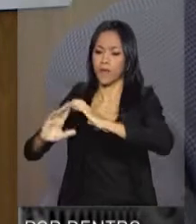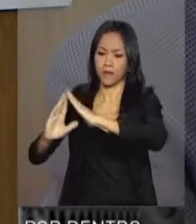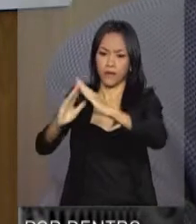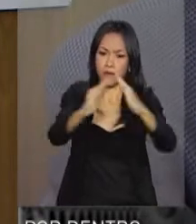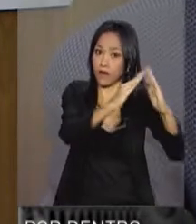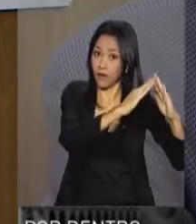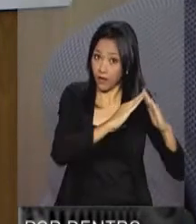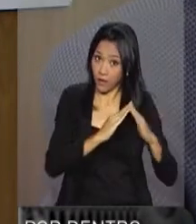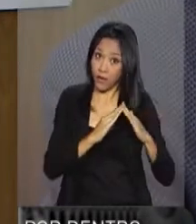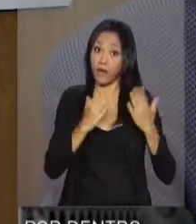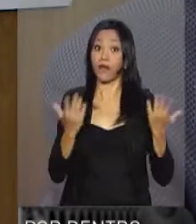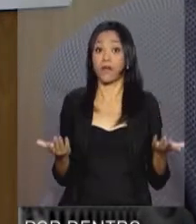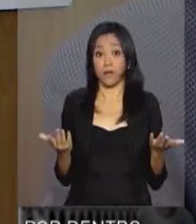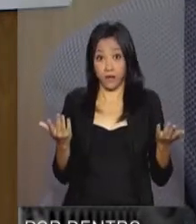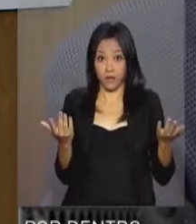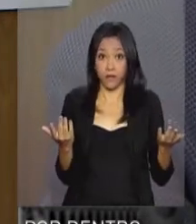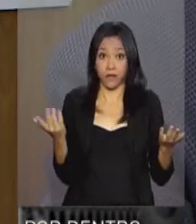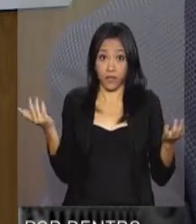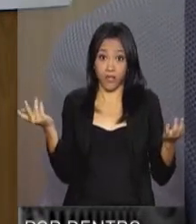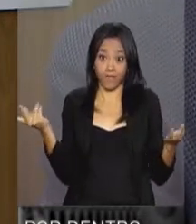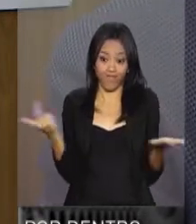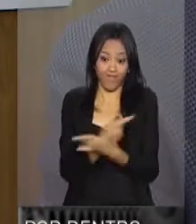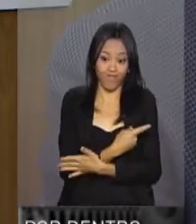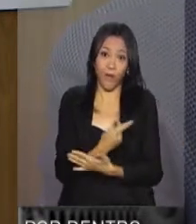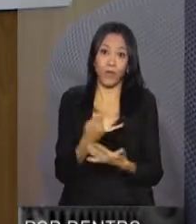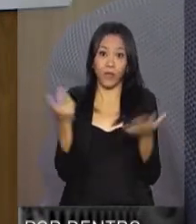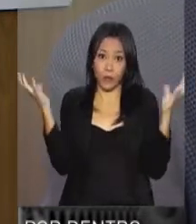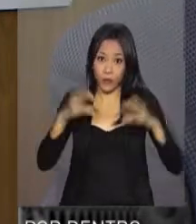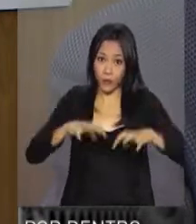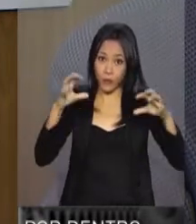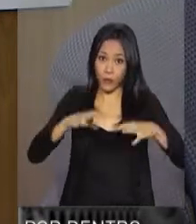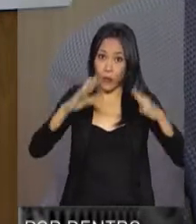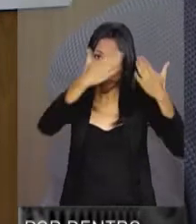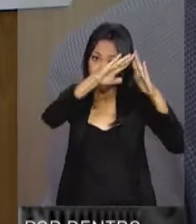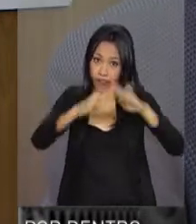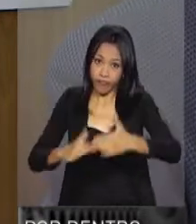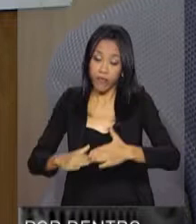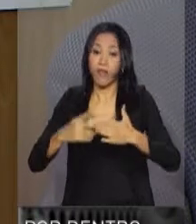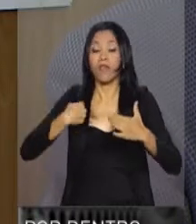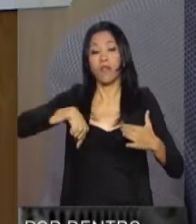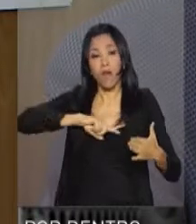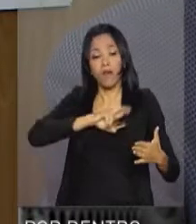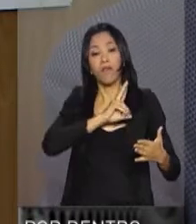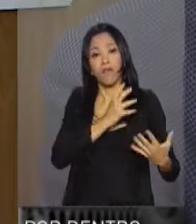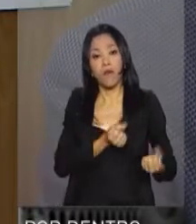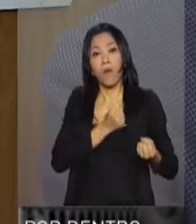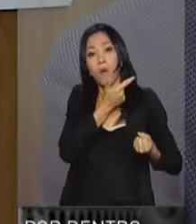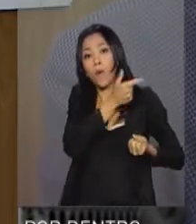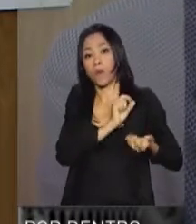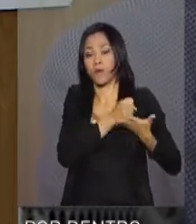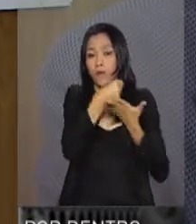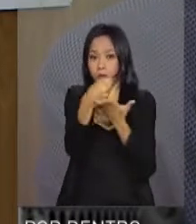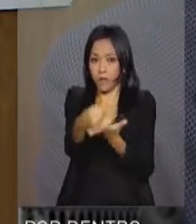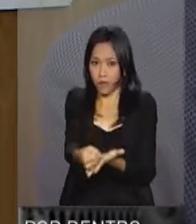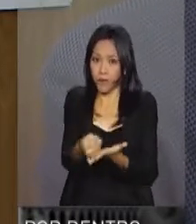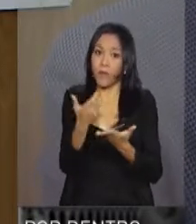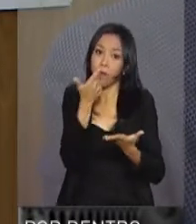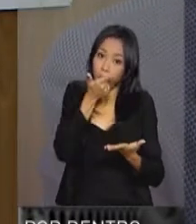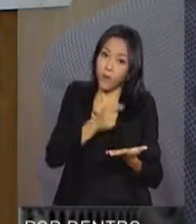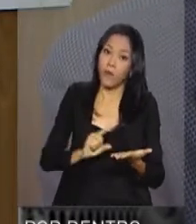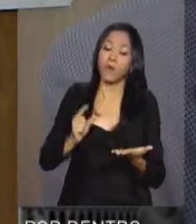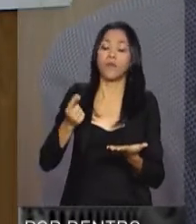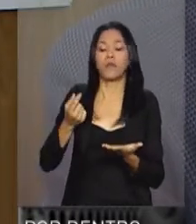vias urbanas que foram afetadas que também daremos outro apoio de outros investimentos que serão realizados pelo governo